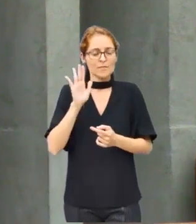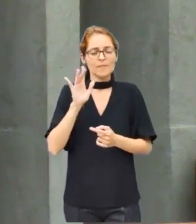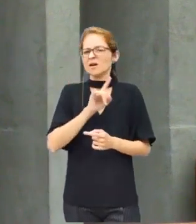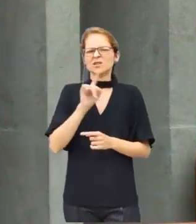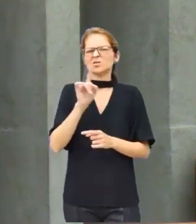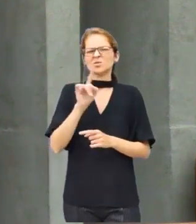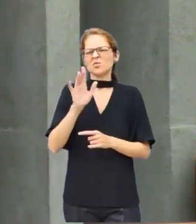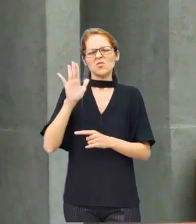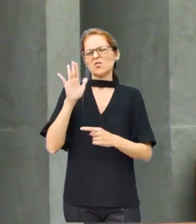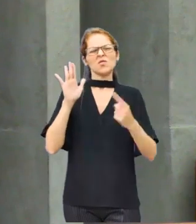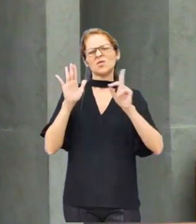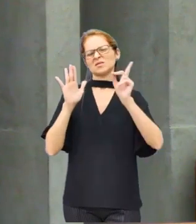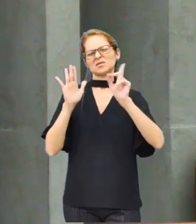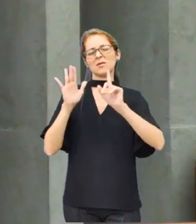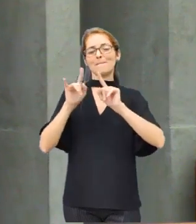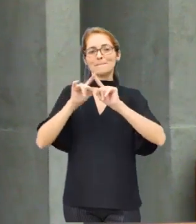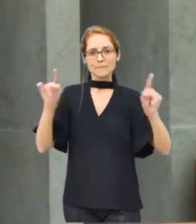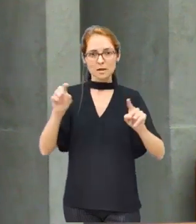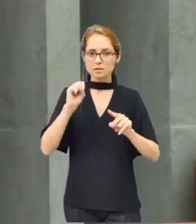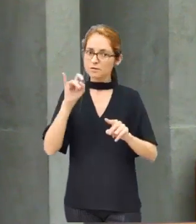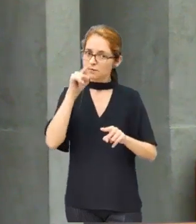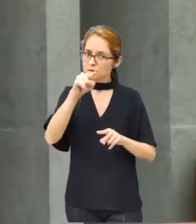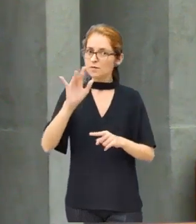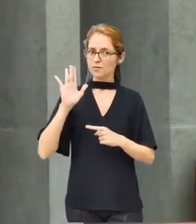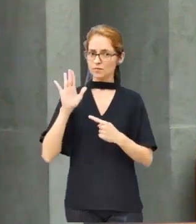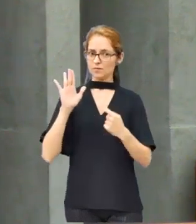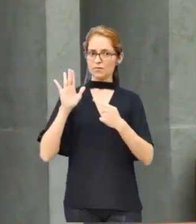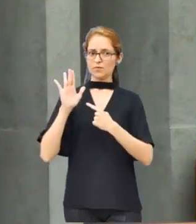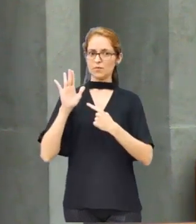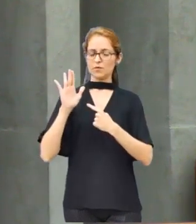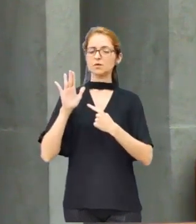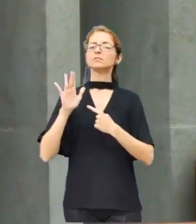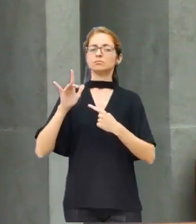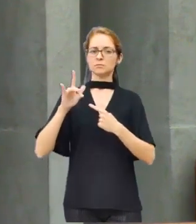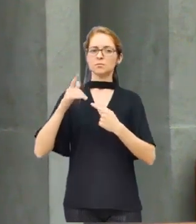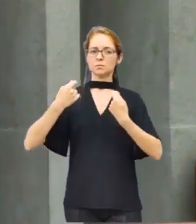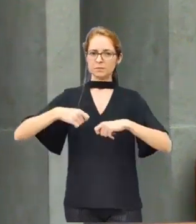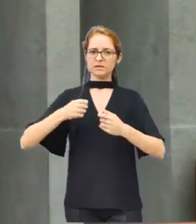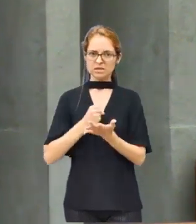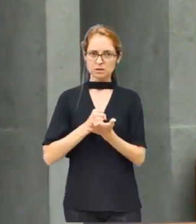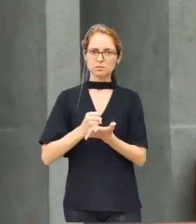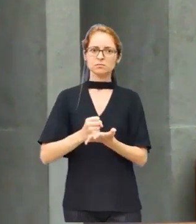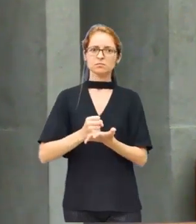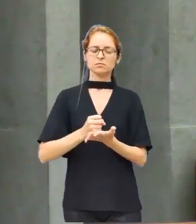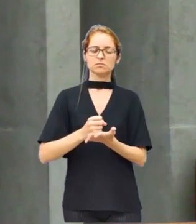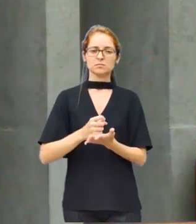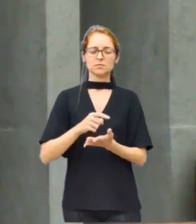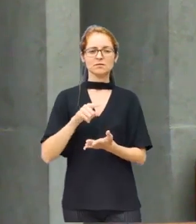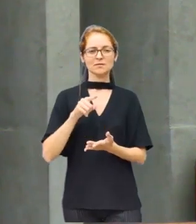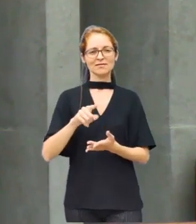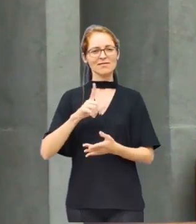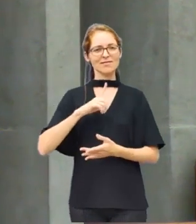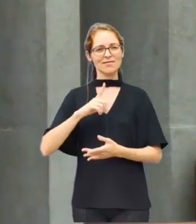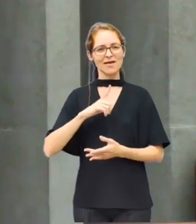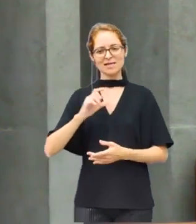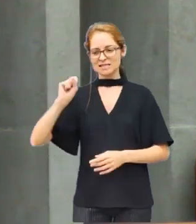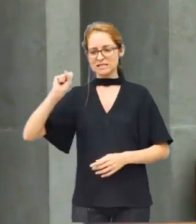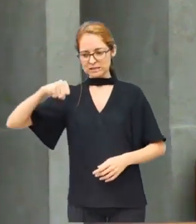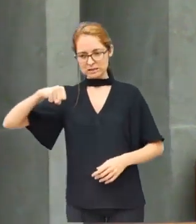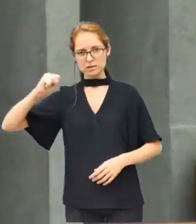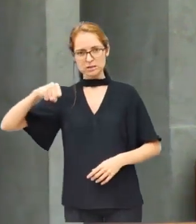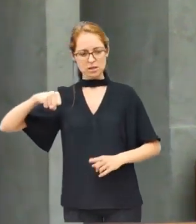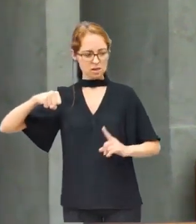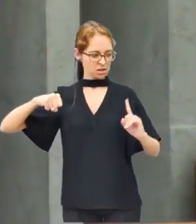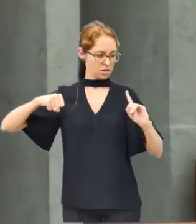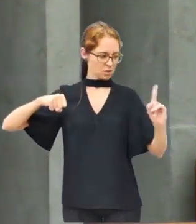fizer, cumpra-o. O próprio Senhor Jesus Cristo vai falar, quando a gente vê aquela palavra do sim, sim, não, não, ninguém vai jurar